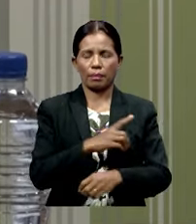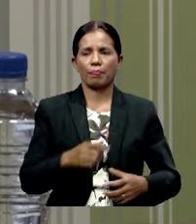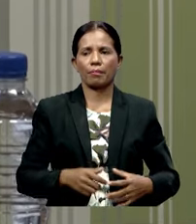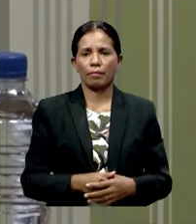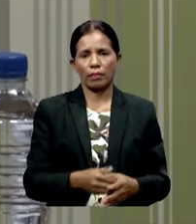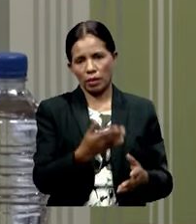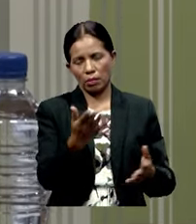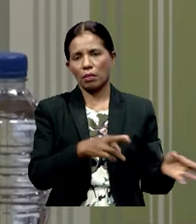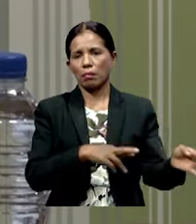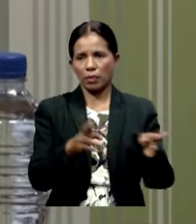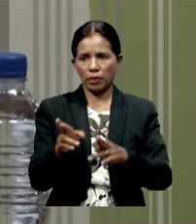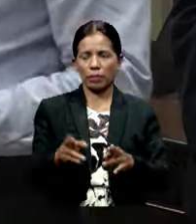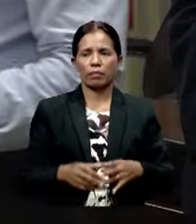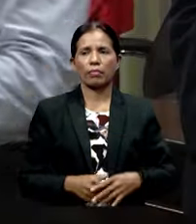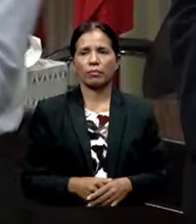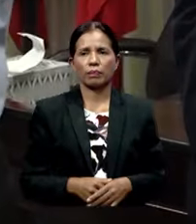calai.